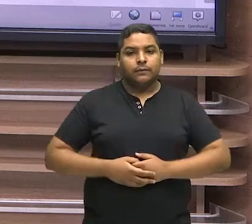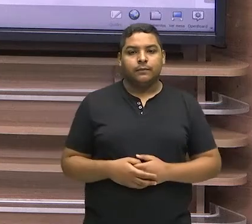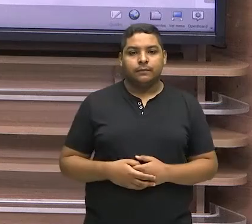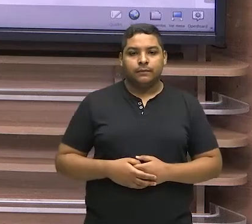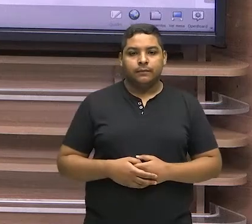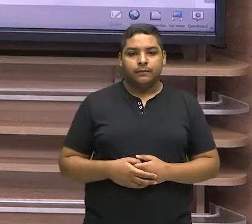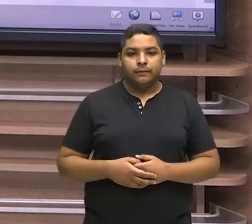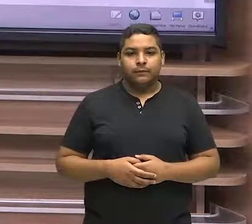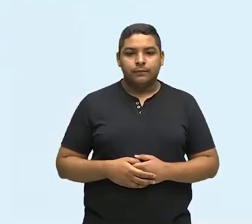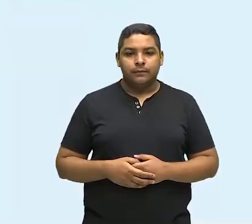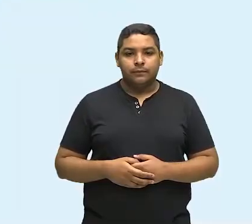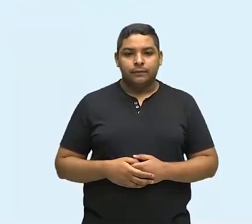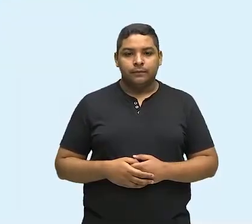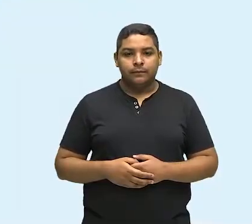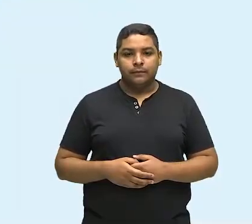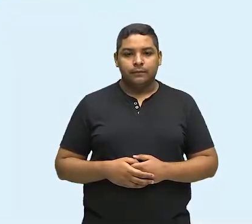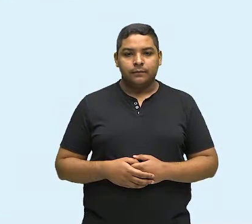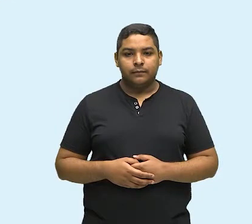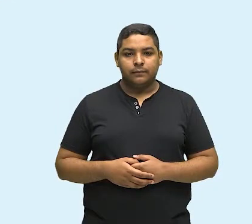lá.